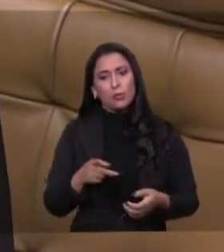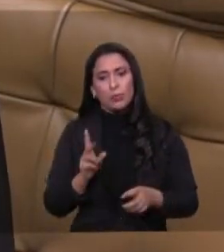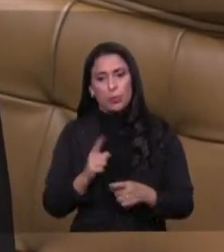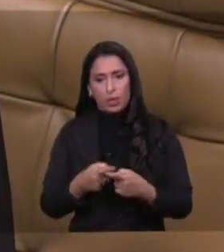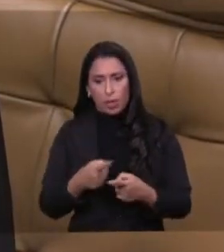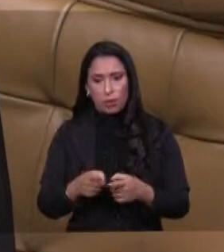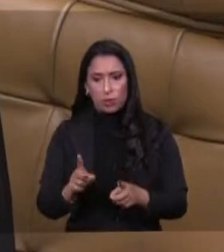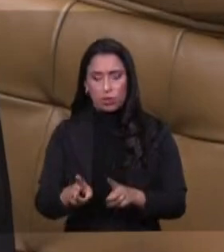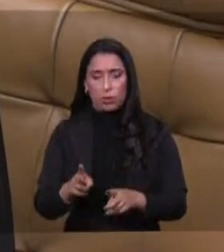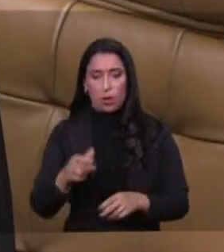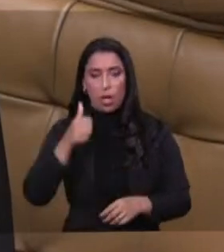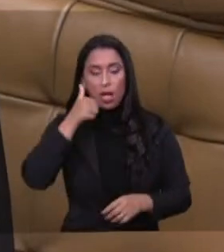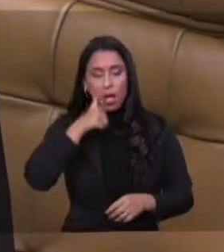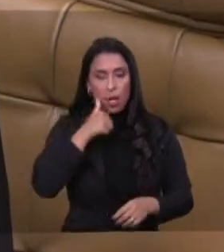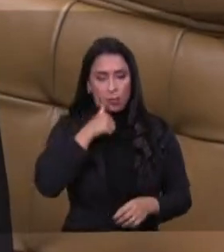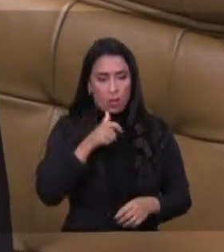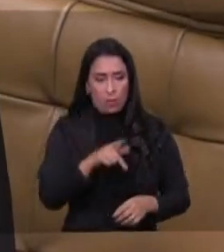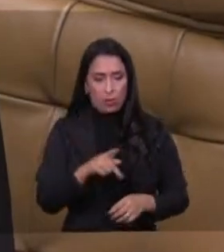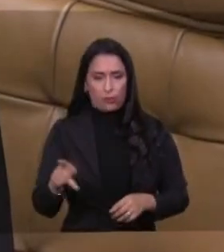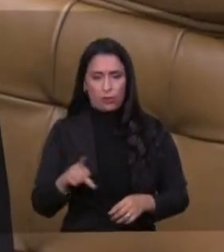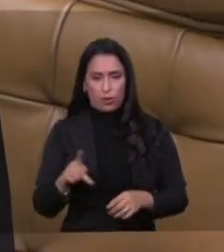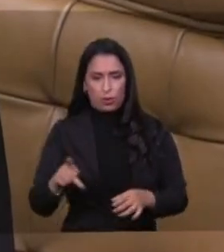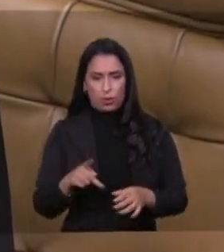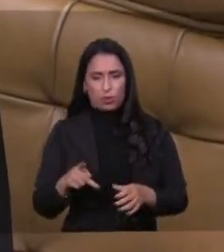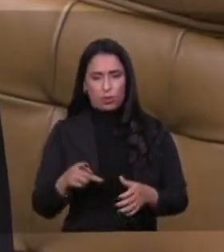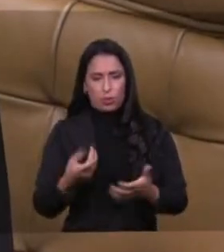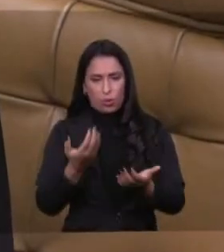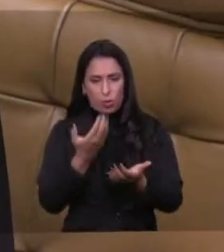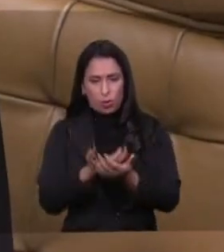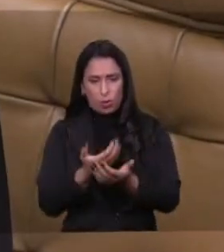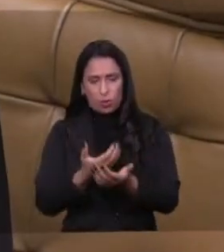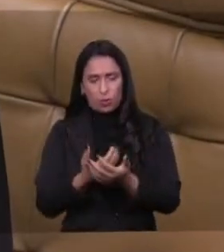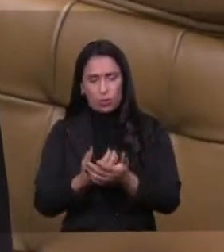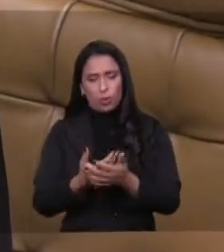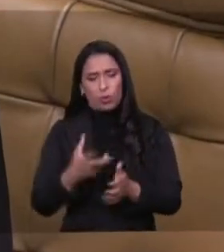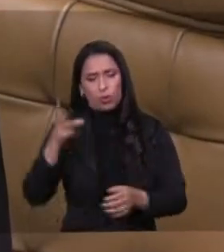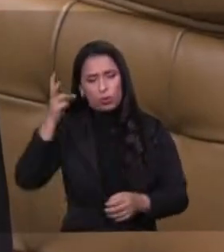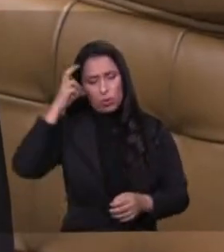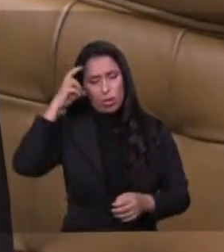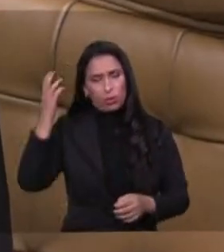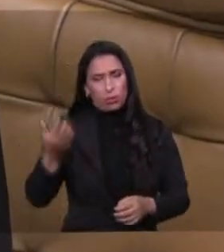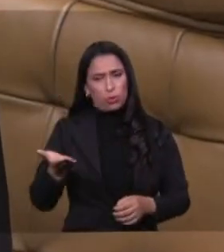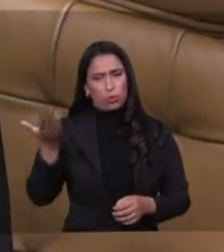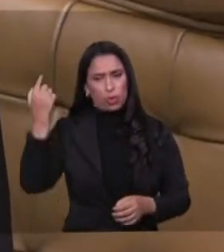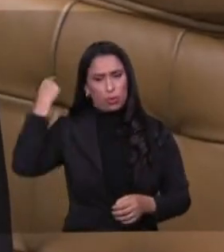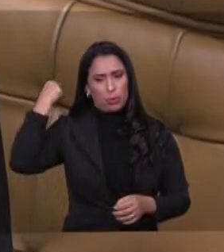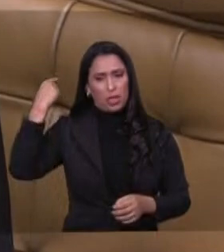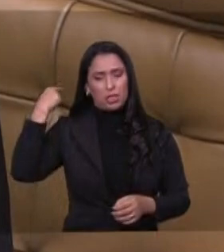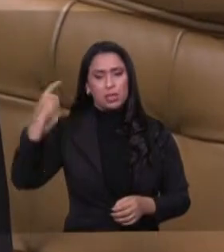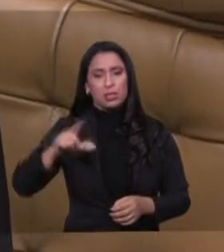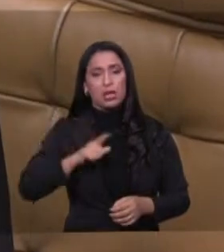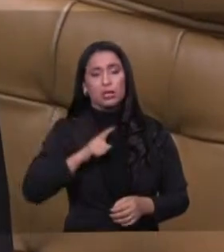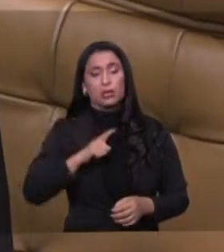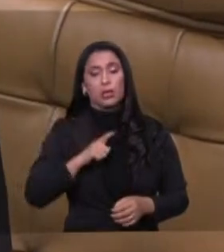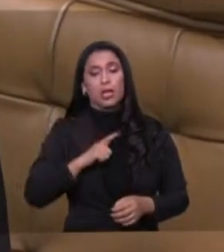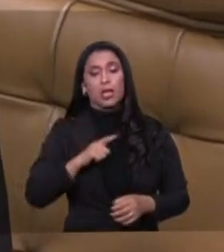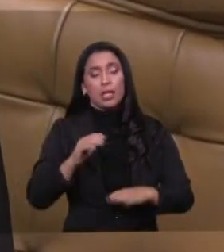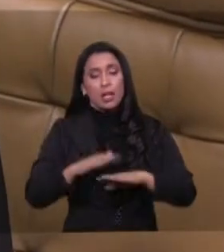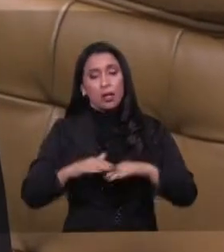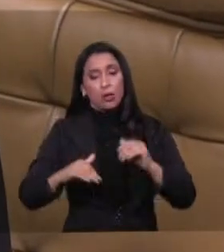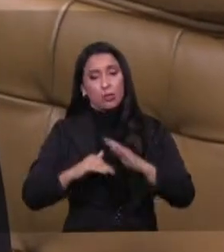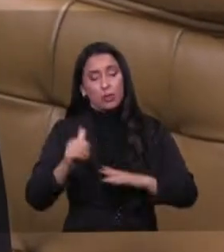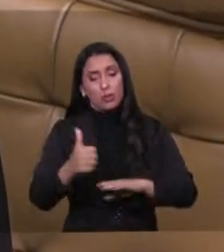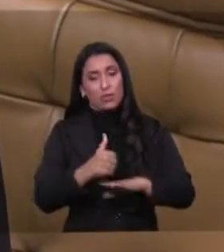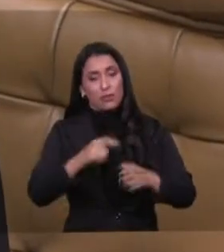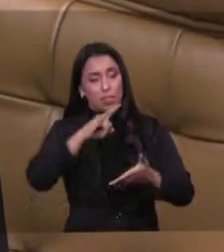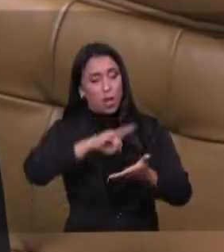a esta senhora antropóloga, cujo nome me escapa agora, que era essa distinta especialista portuguesa